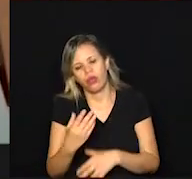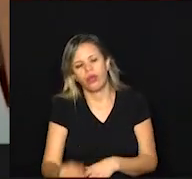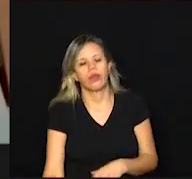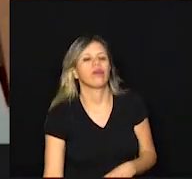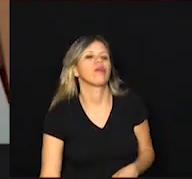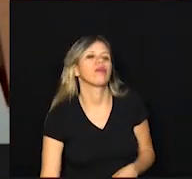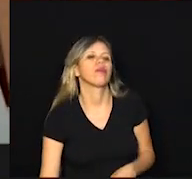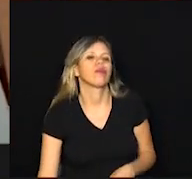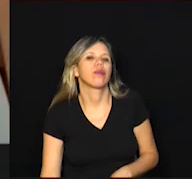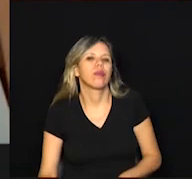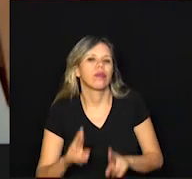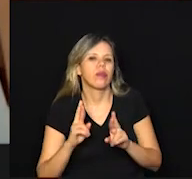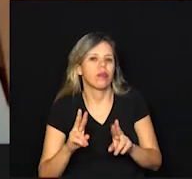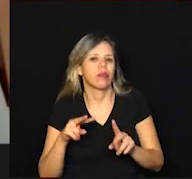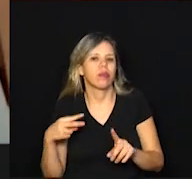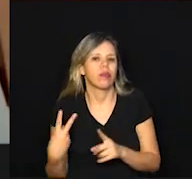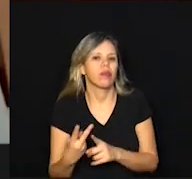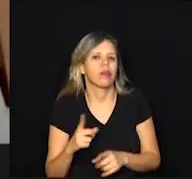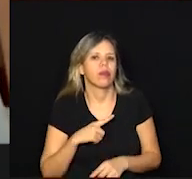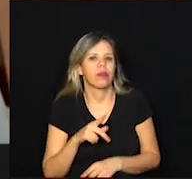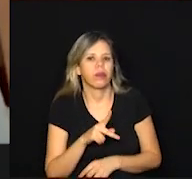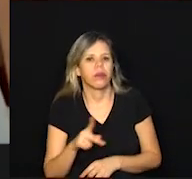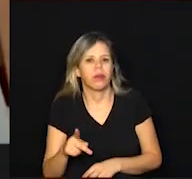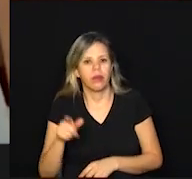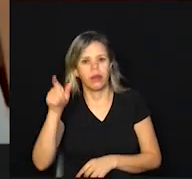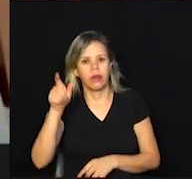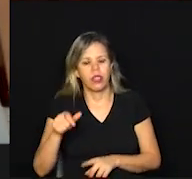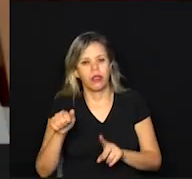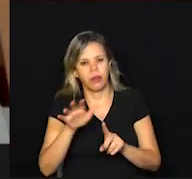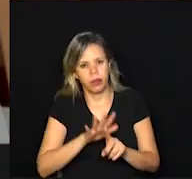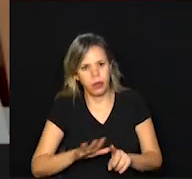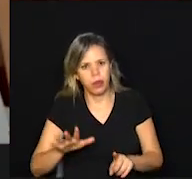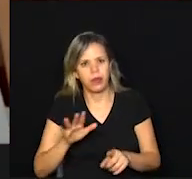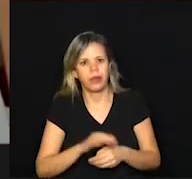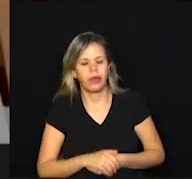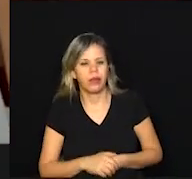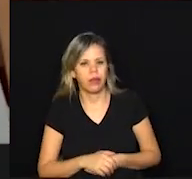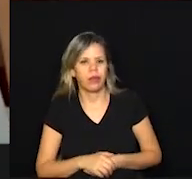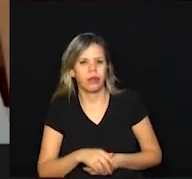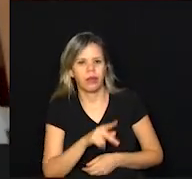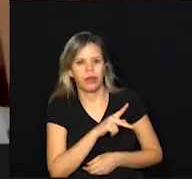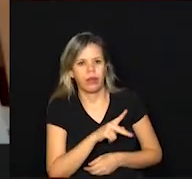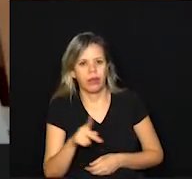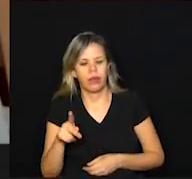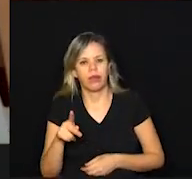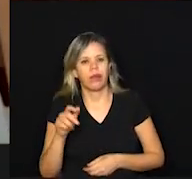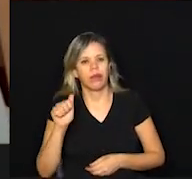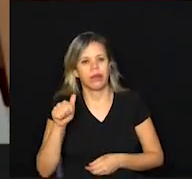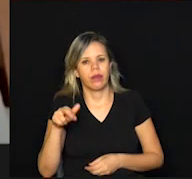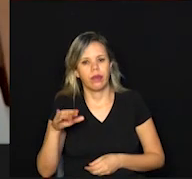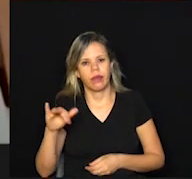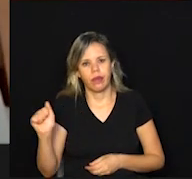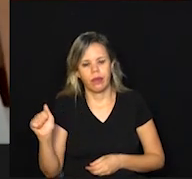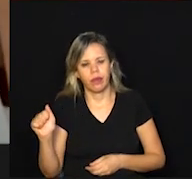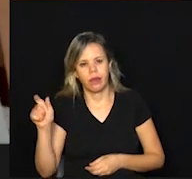né com tanta expectativa se é presidida por alguém da sociedade civil e ser presidida pela Andreia Mendes que tem uma história